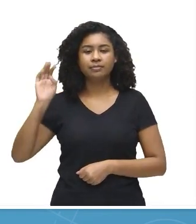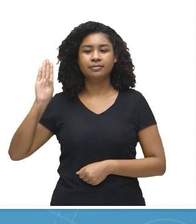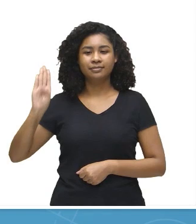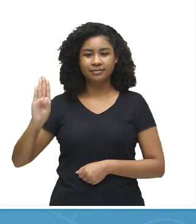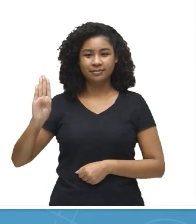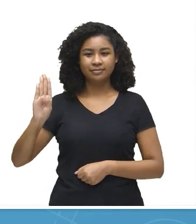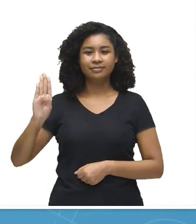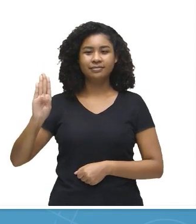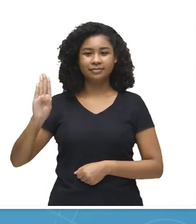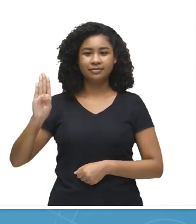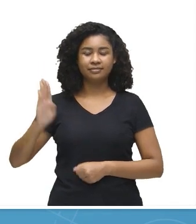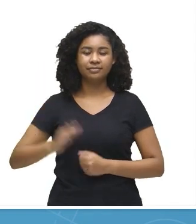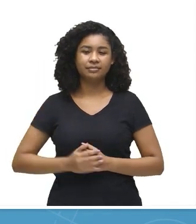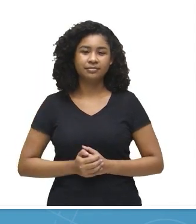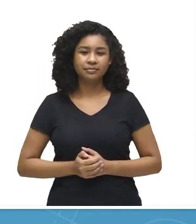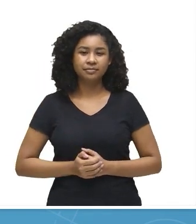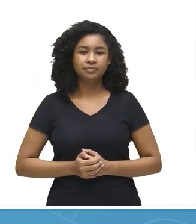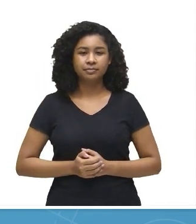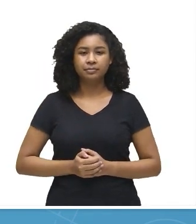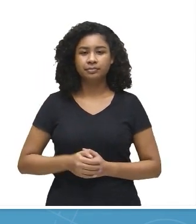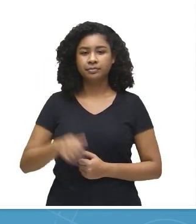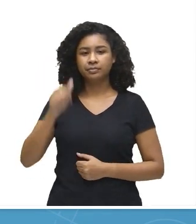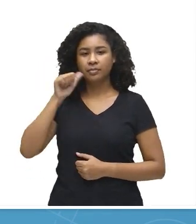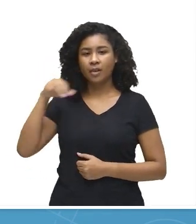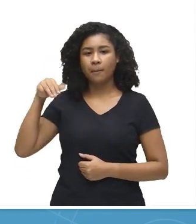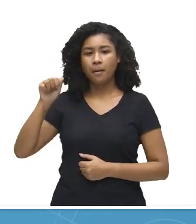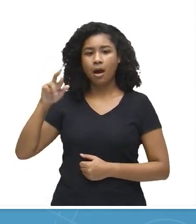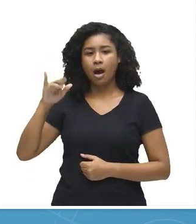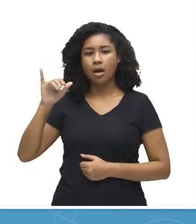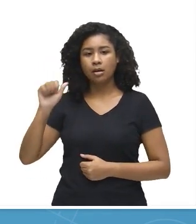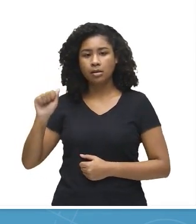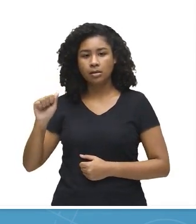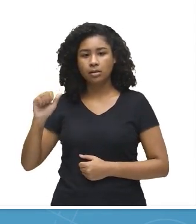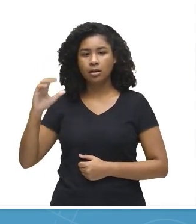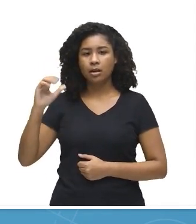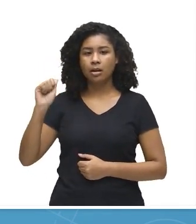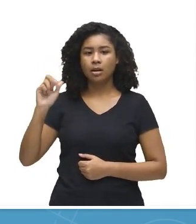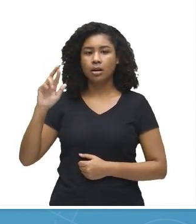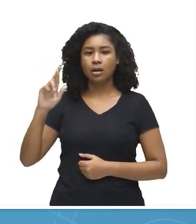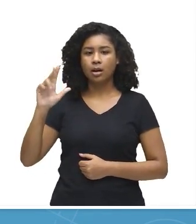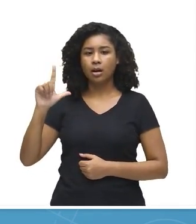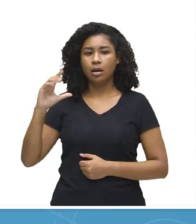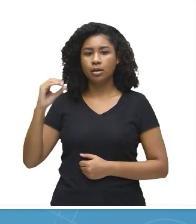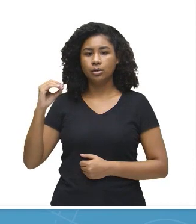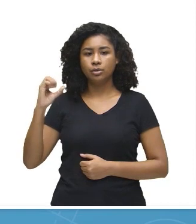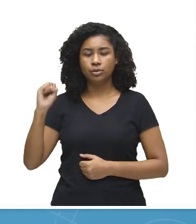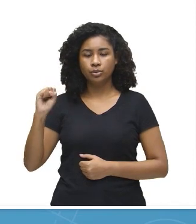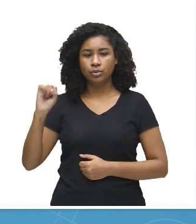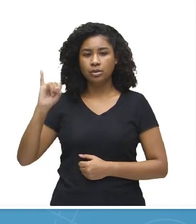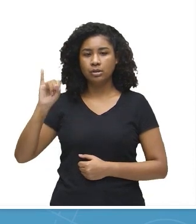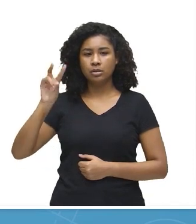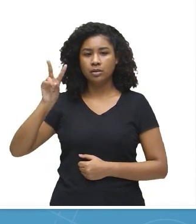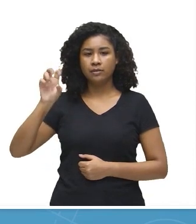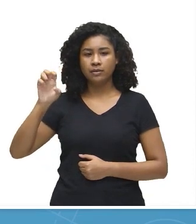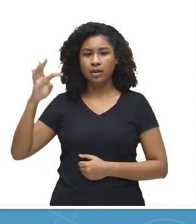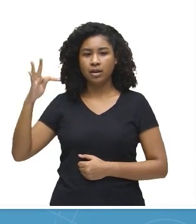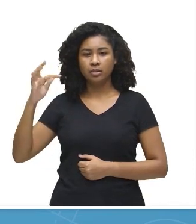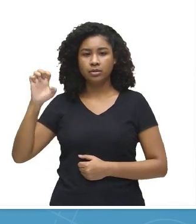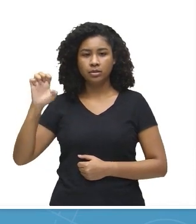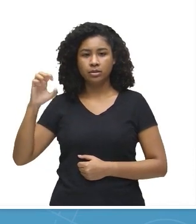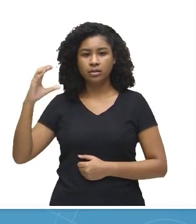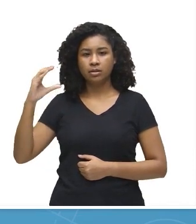B. Então, nós temos aí a Maria, o Carlos, a Ivete, o